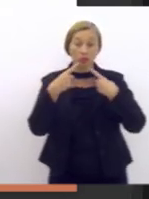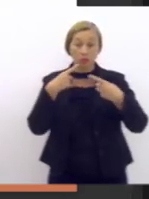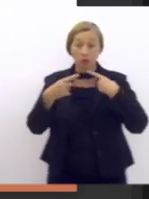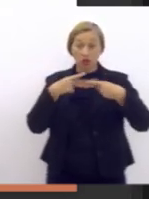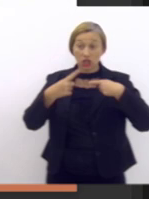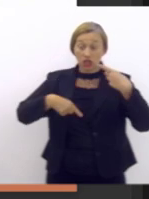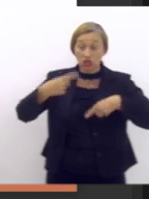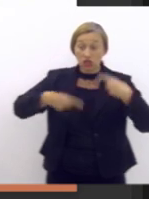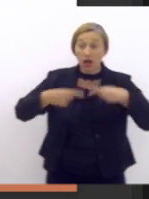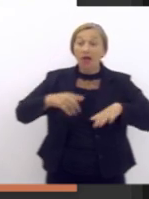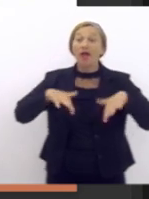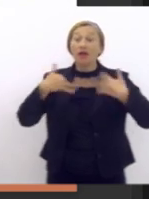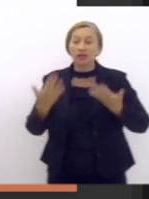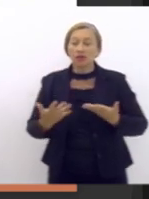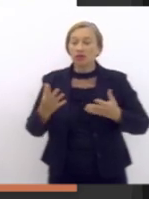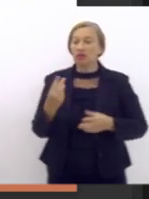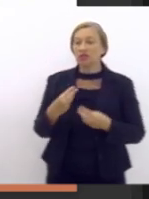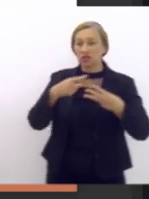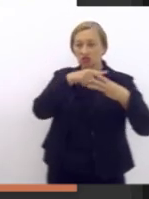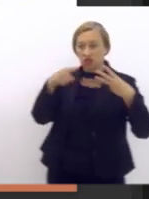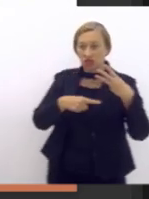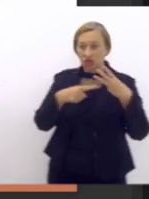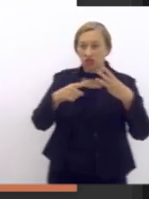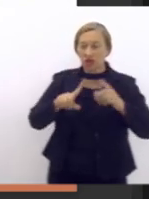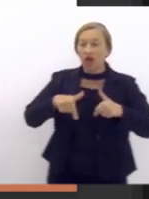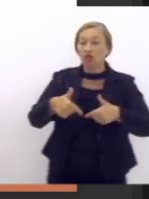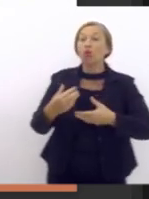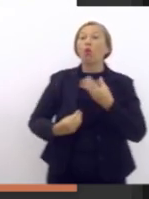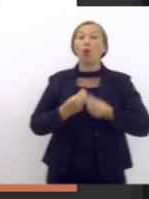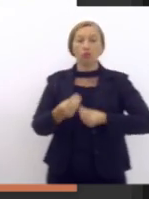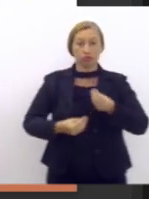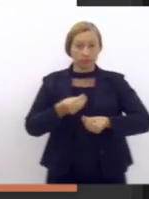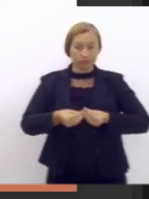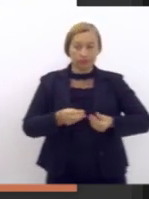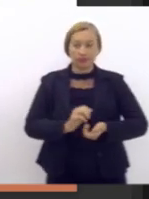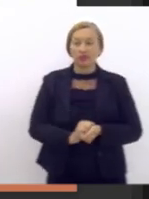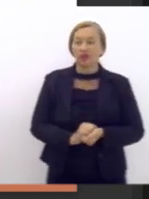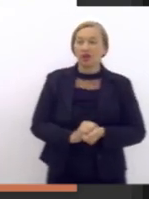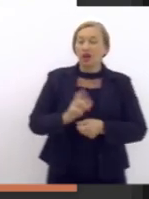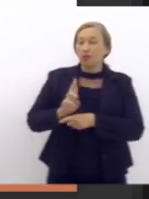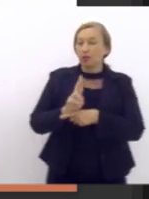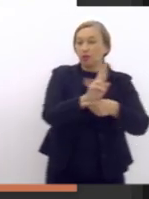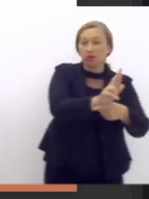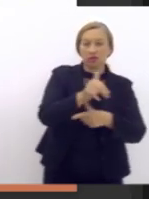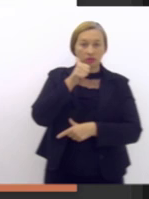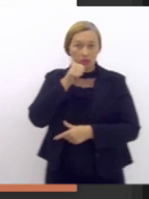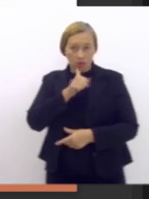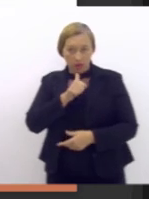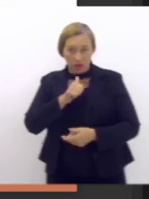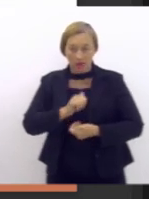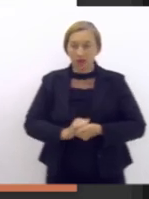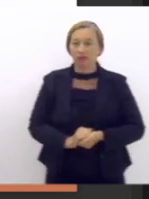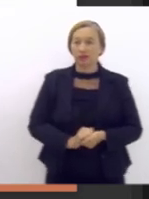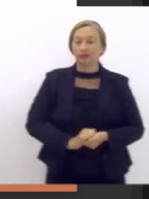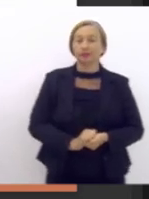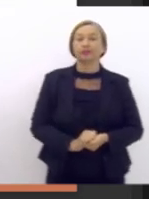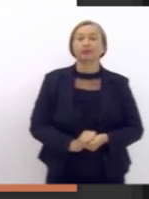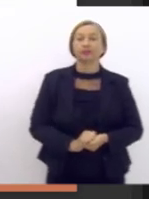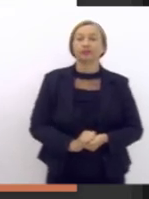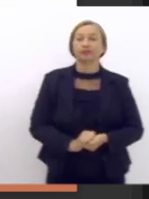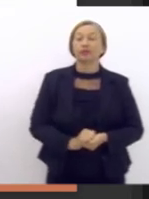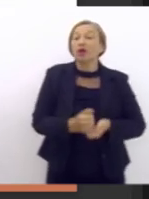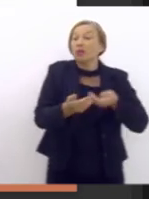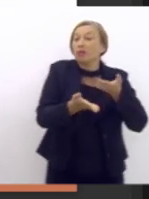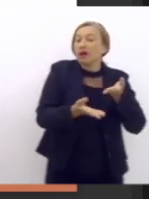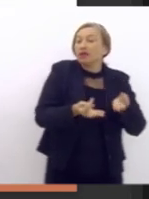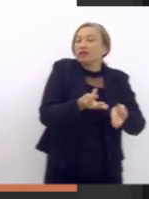Então, esses três núcleos, eles funcionam da seguinte forma: a Procuradoria da Mulher, ela existe para